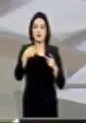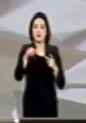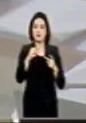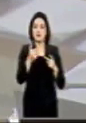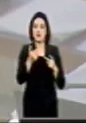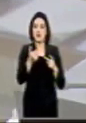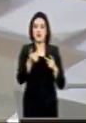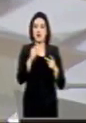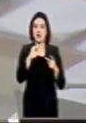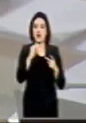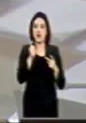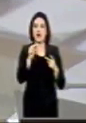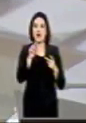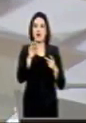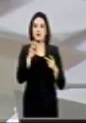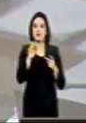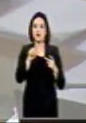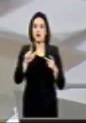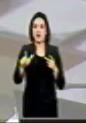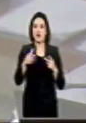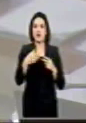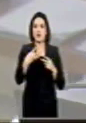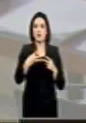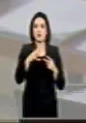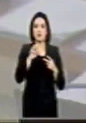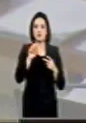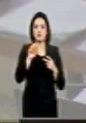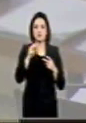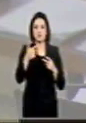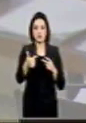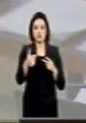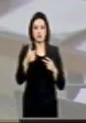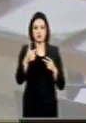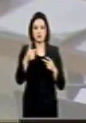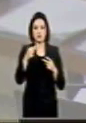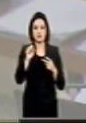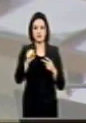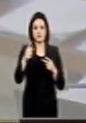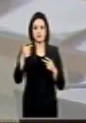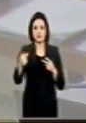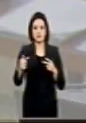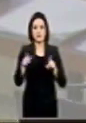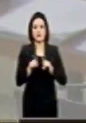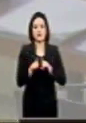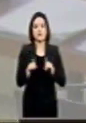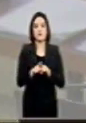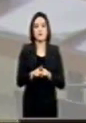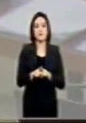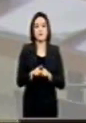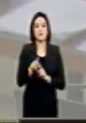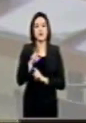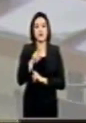4297, que, como relatado, a reclamação foi aforada em face de ato do juízo